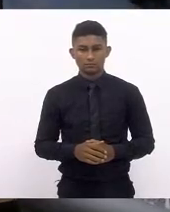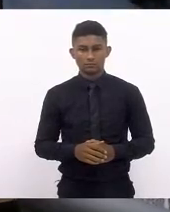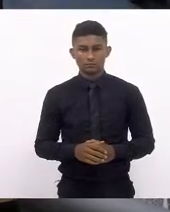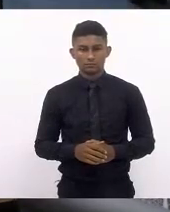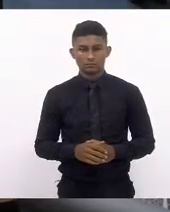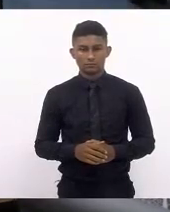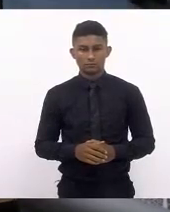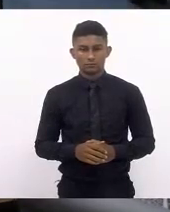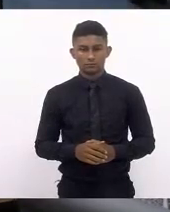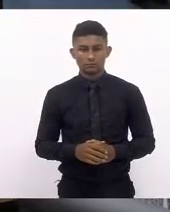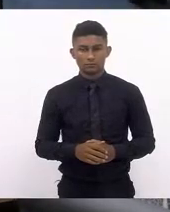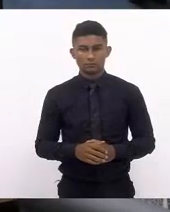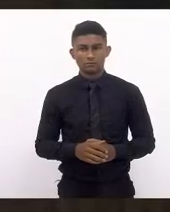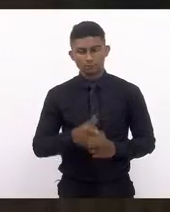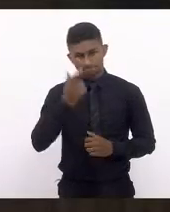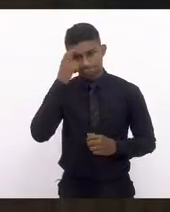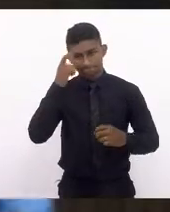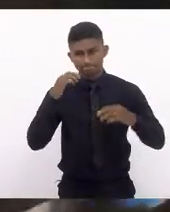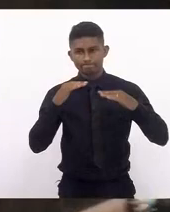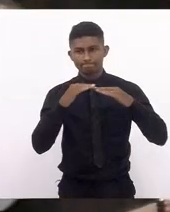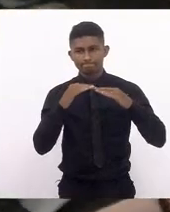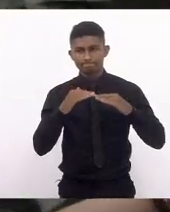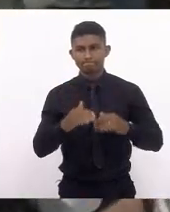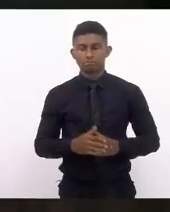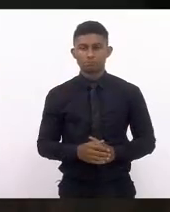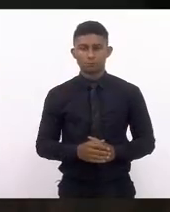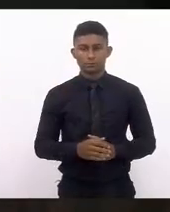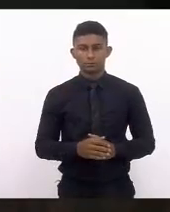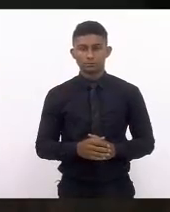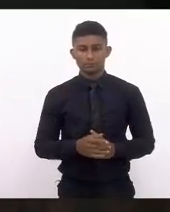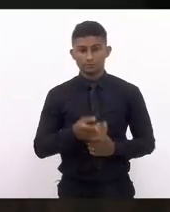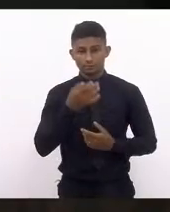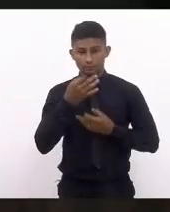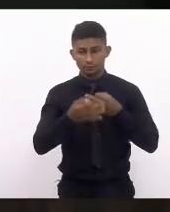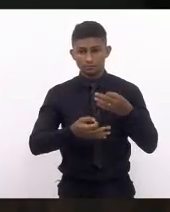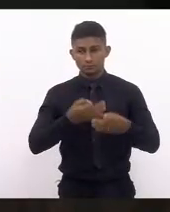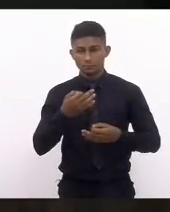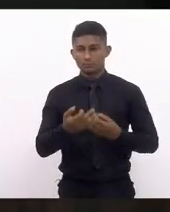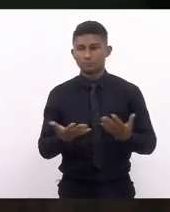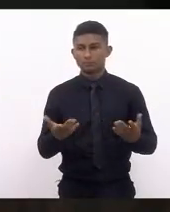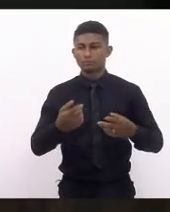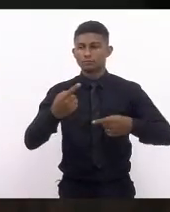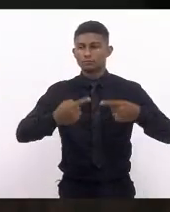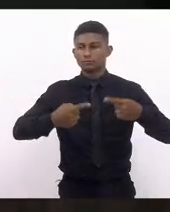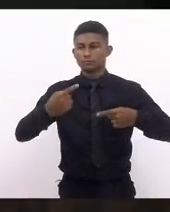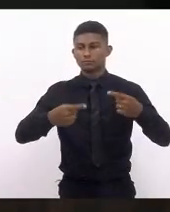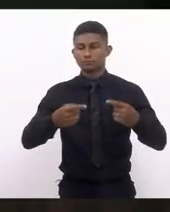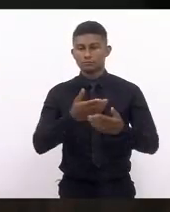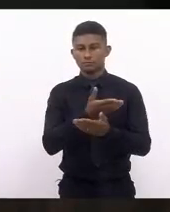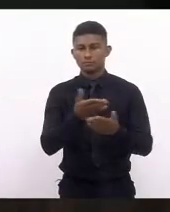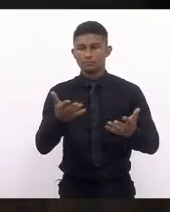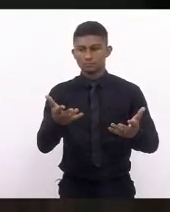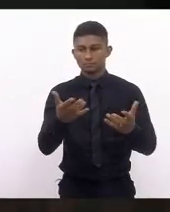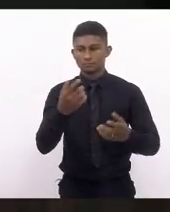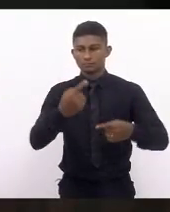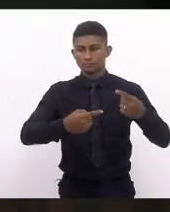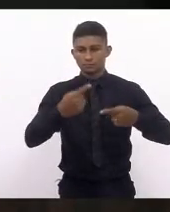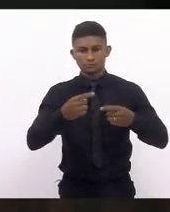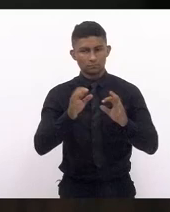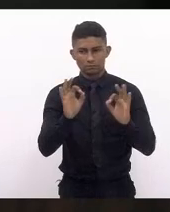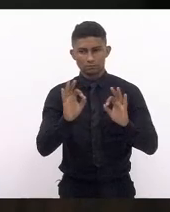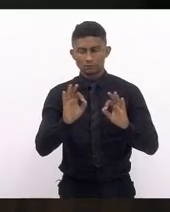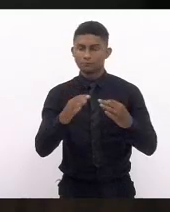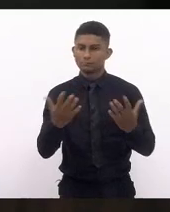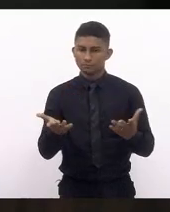E aí é favorável Presidente os pareceres emitidos em discussão na vendo que Queira discutir encerrada a discussão